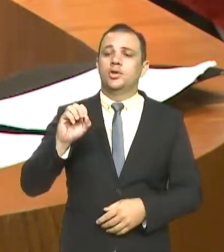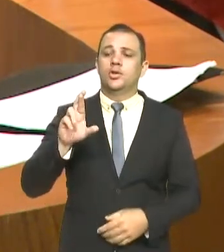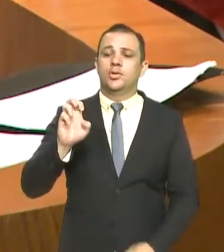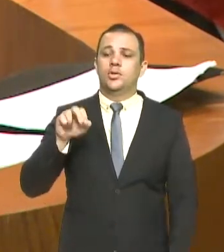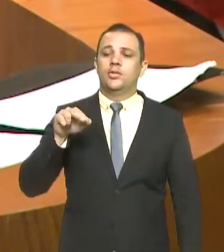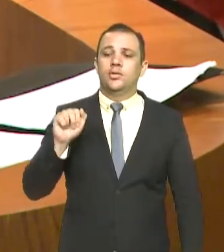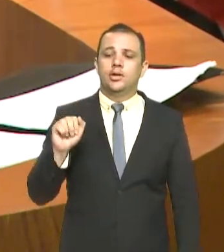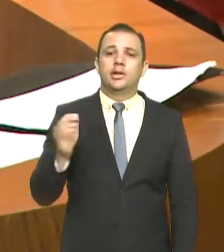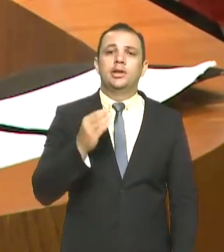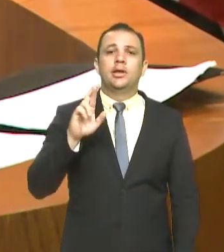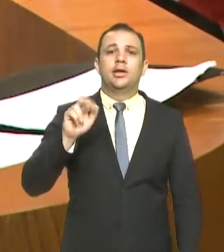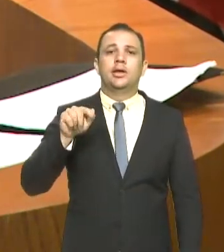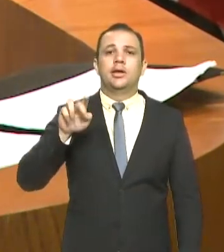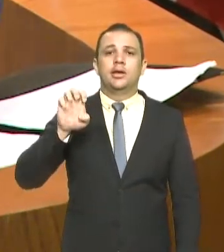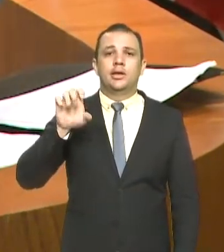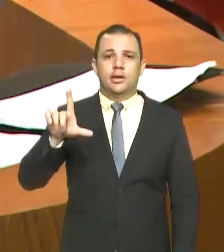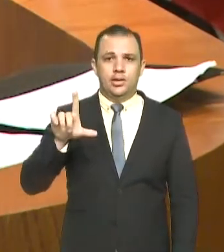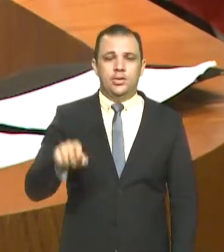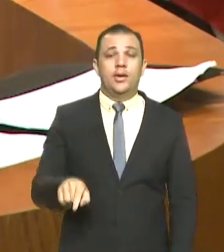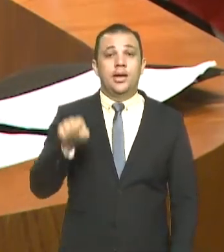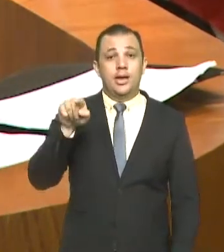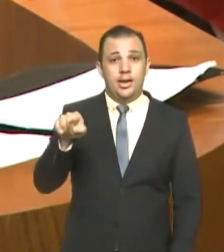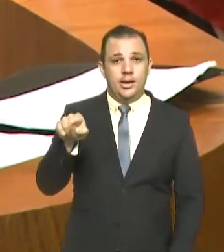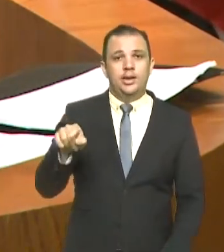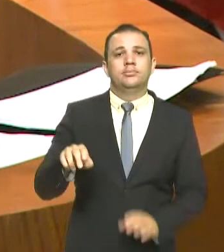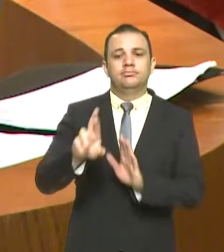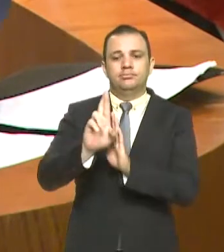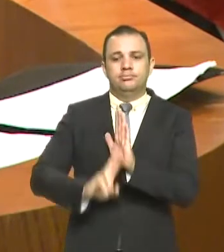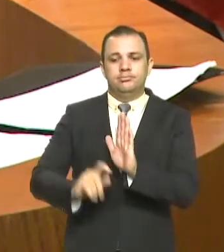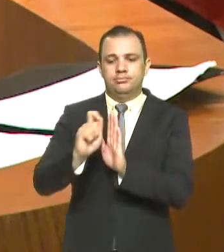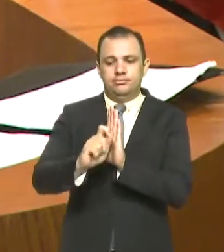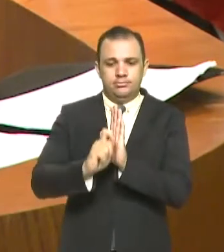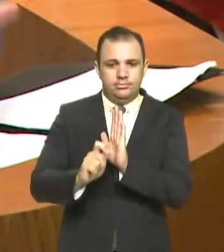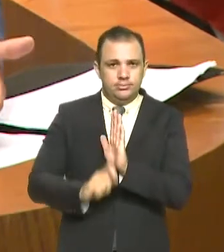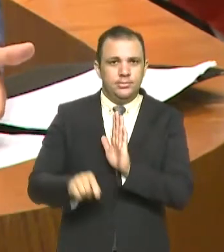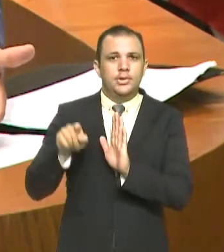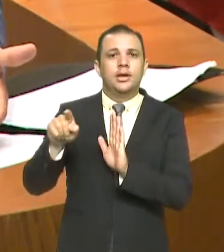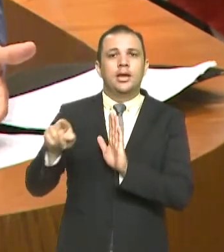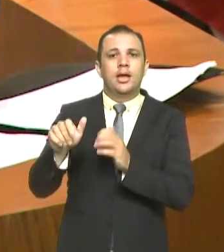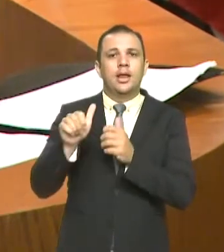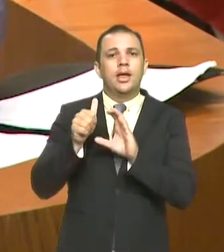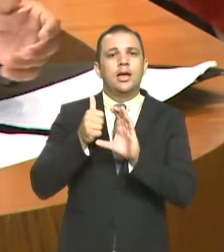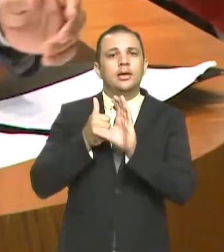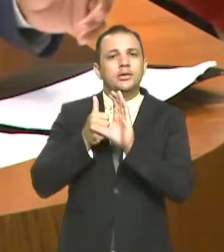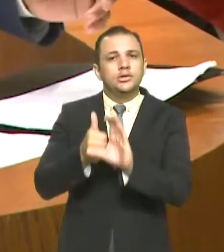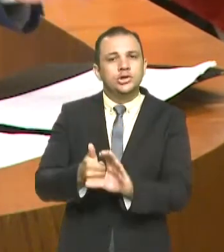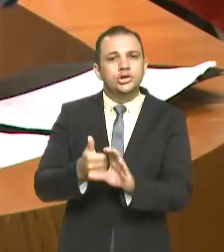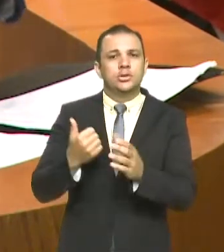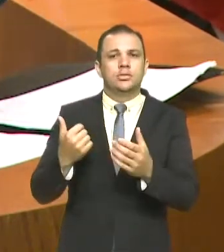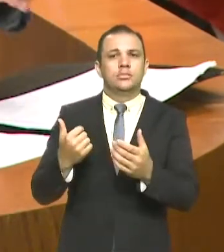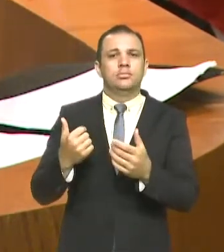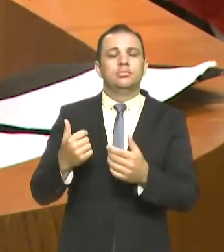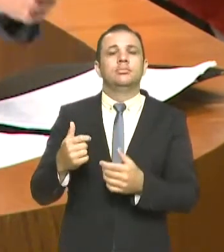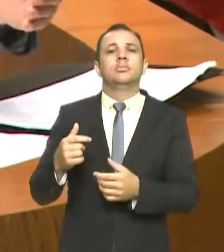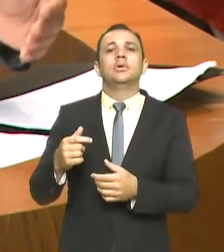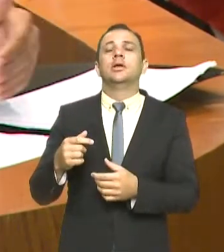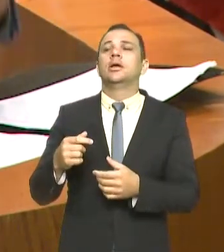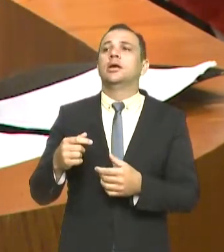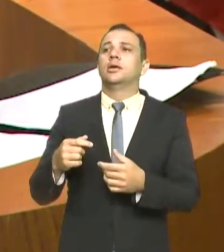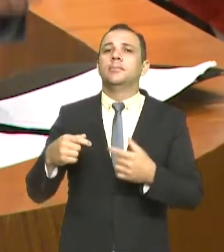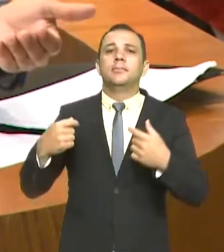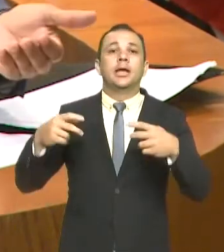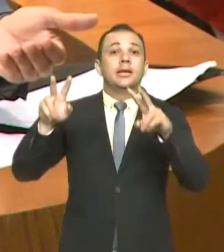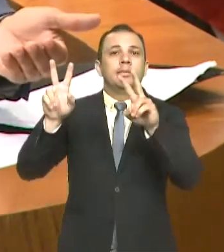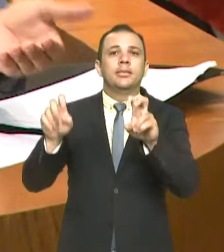mulher cristã, conservadora, foi a primeira a levantar a pauta de um assunto polêmico e que, na verdade, precisamos tratar com muita